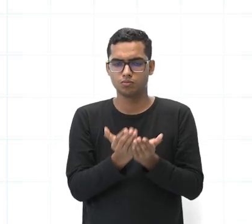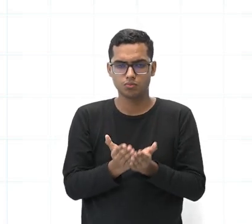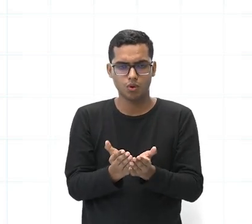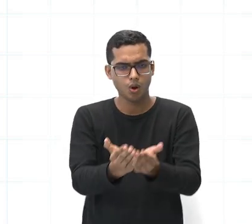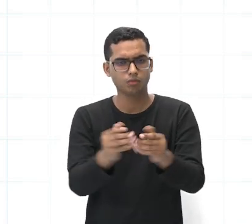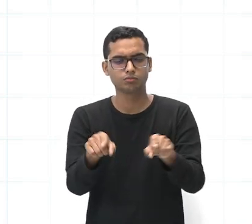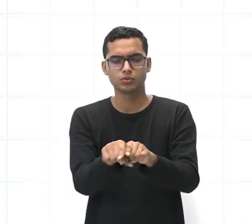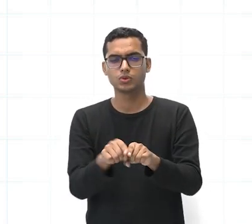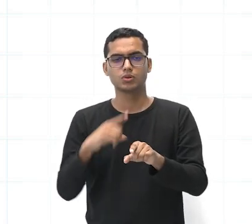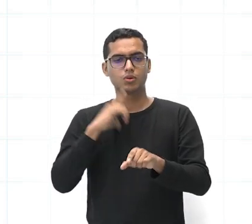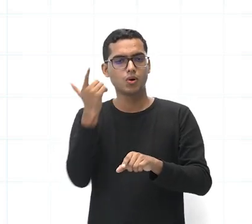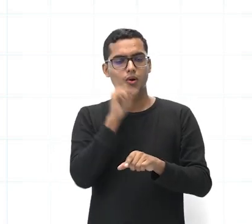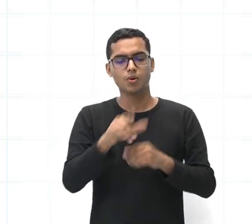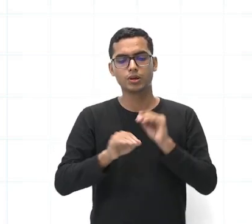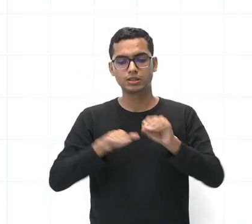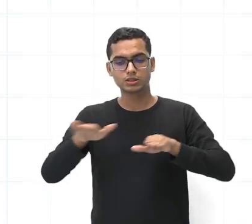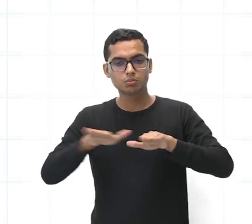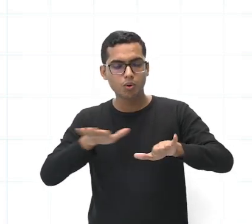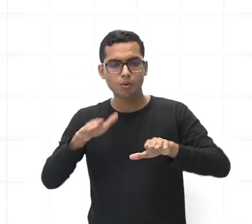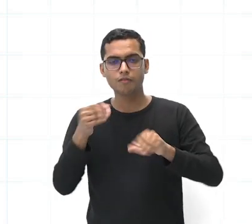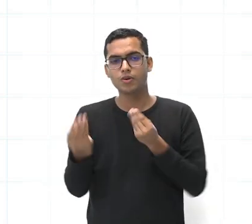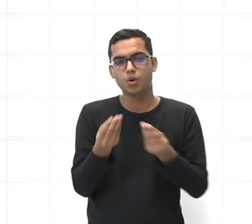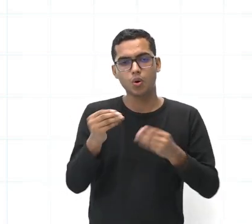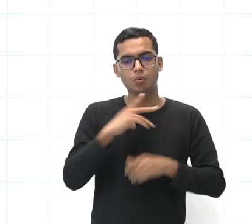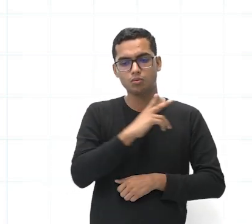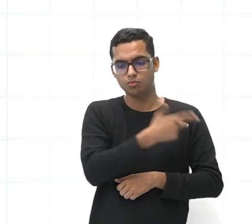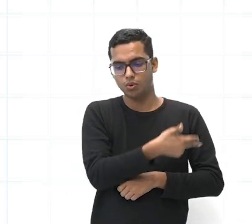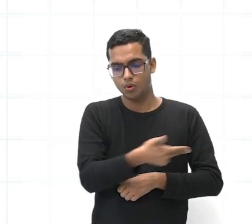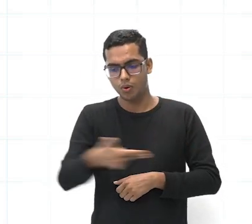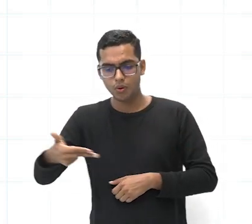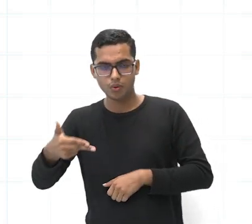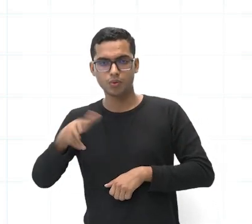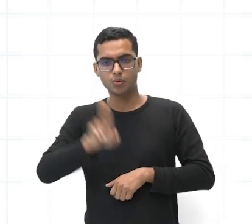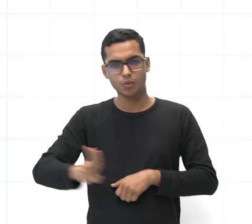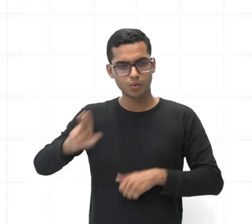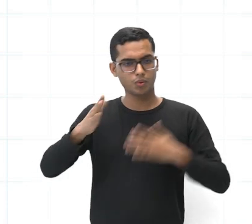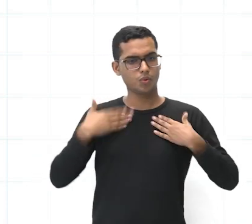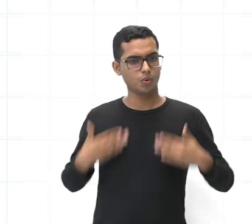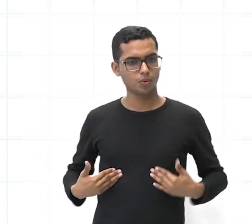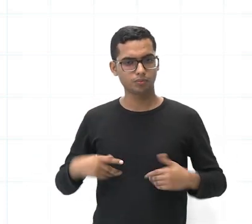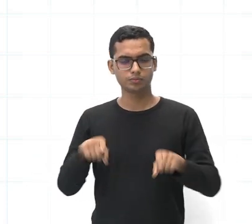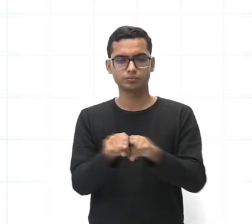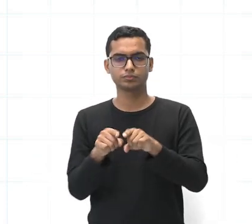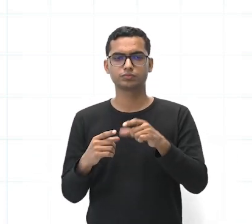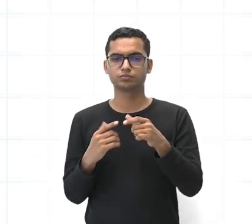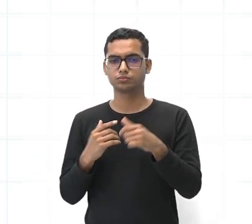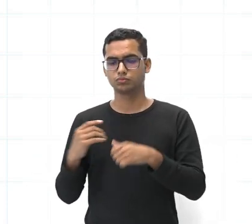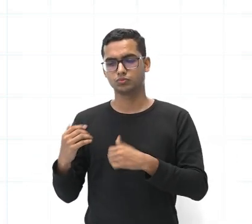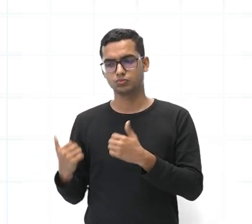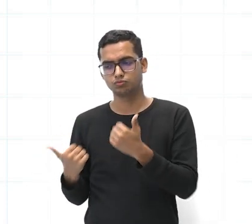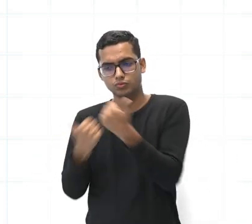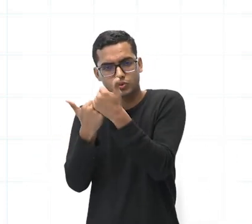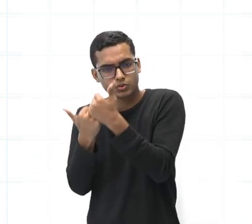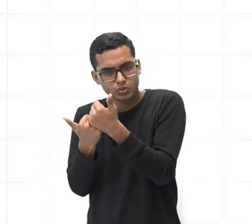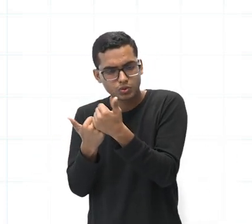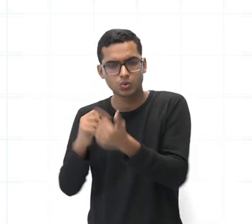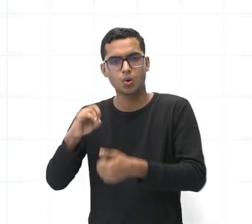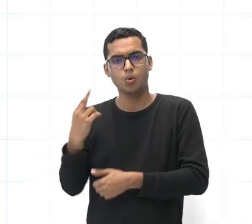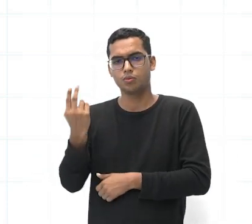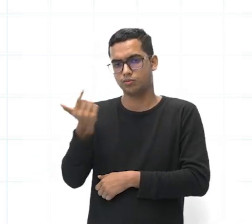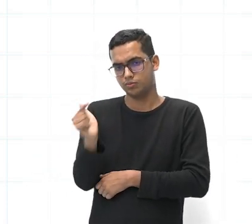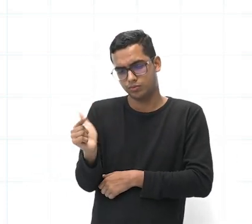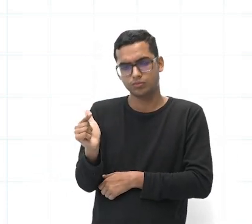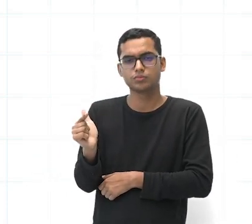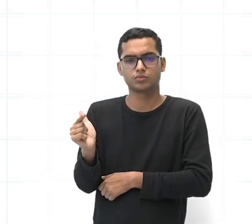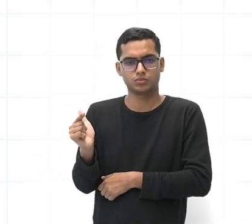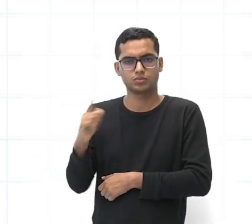lago, igarapé, no mar, tá bom? Através de movimentos com ou sem auxílio de um